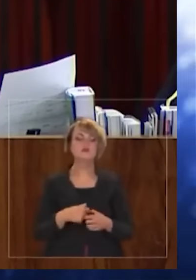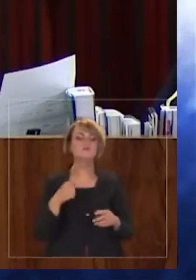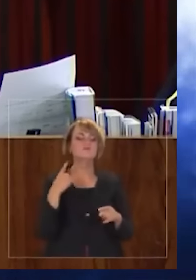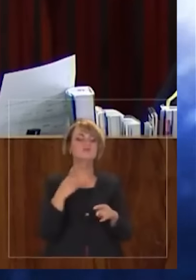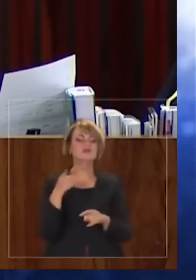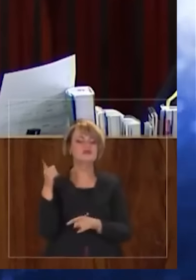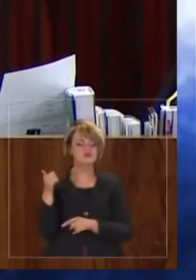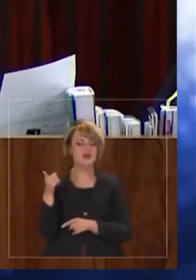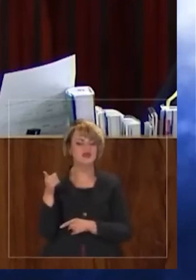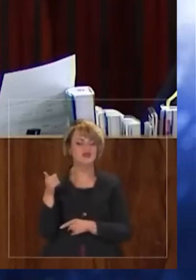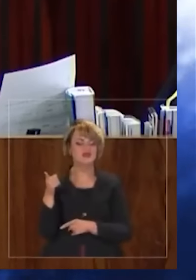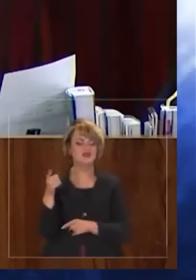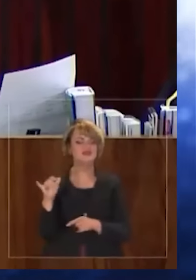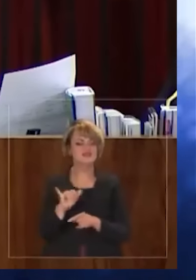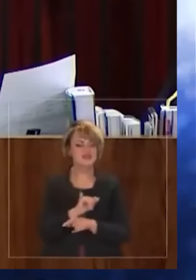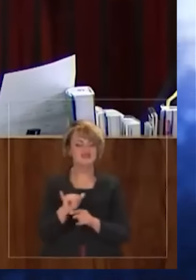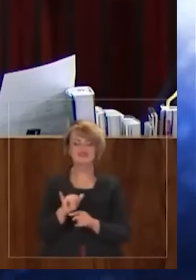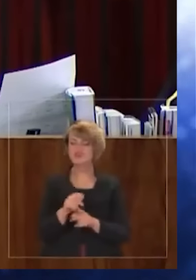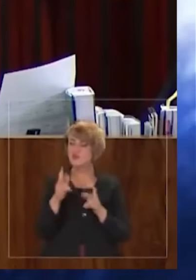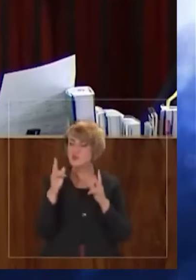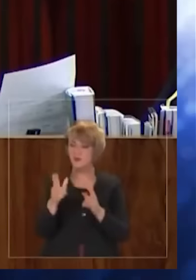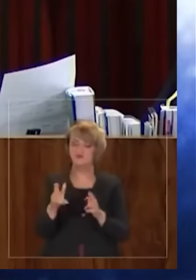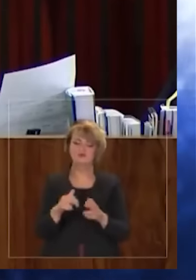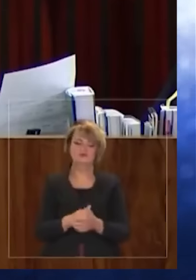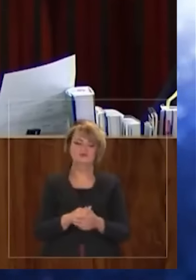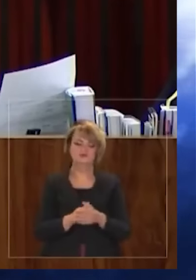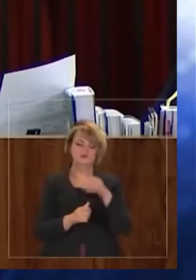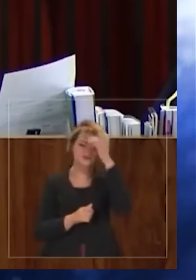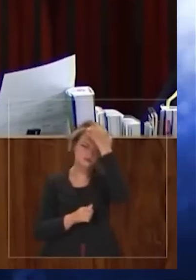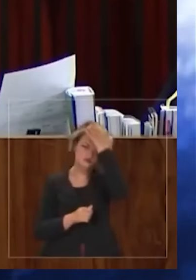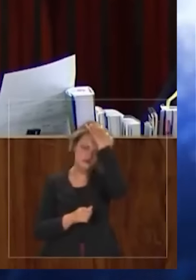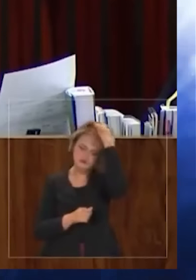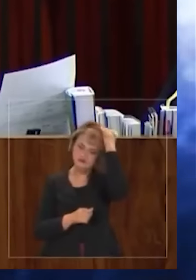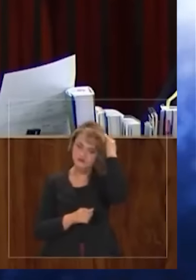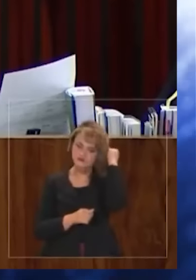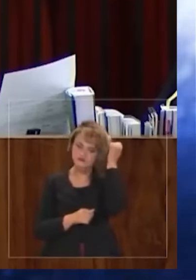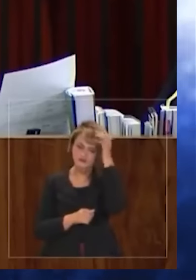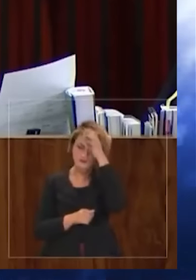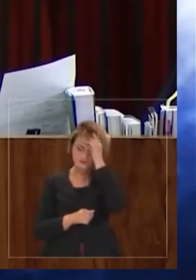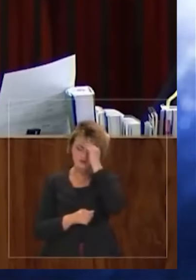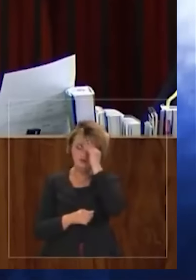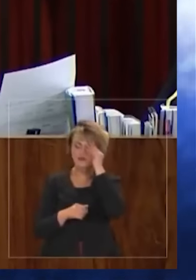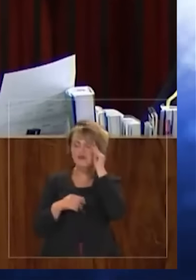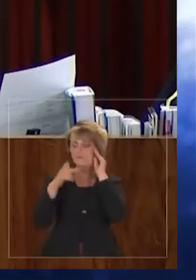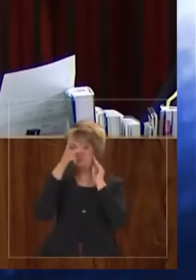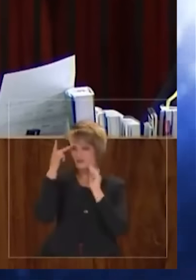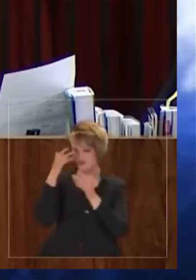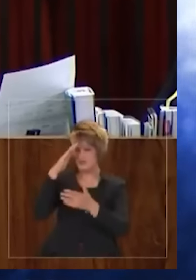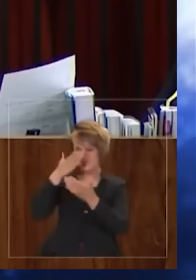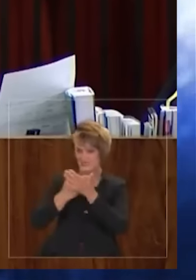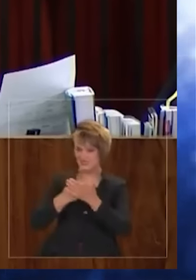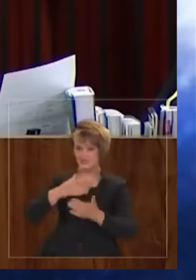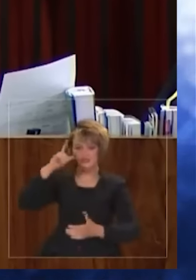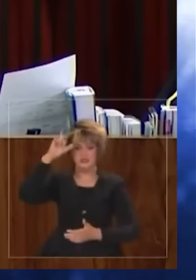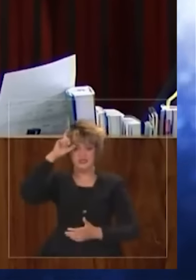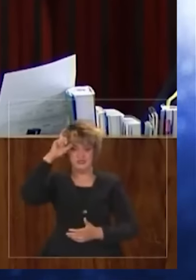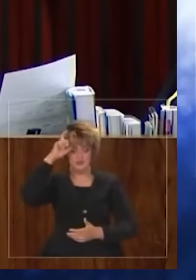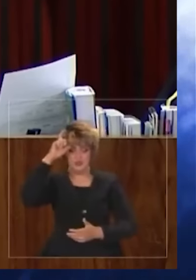í é absolutamente idêntico o o satanista referido